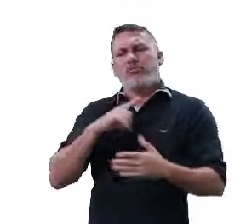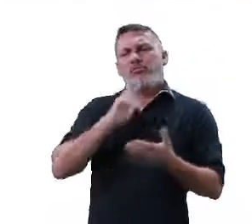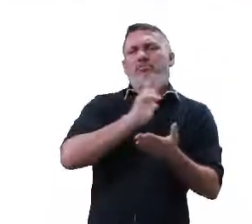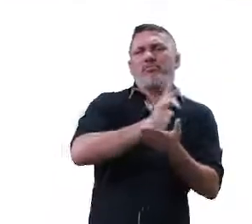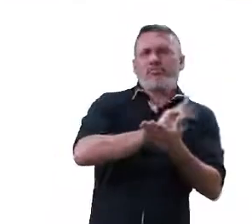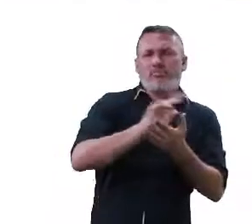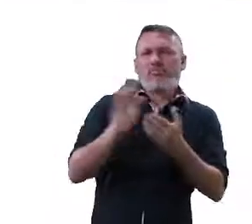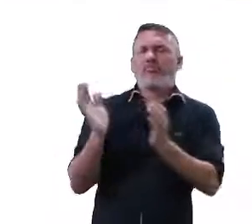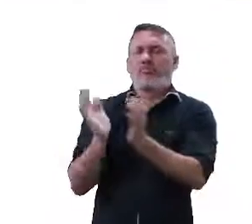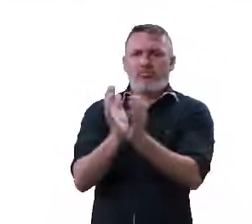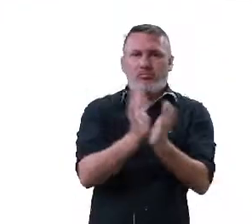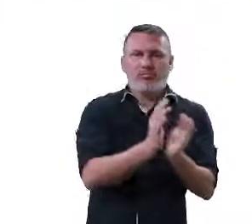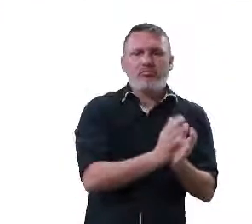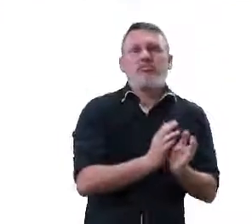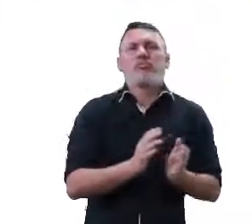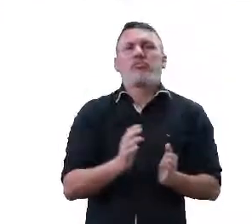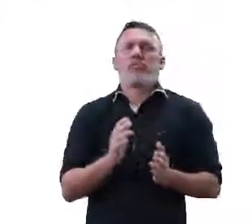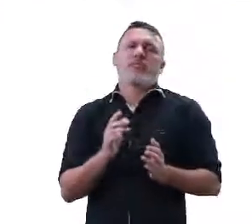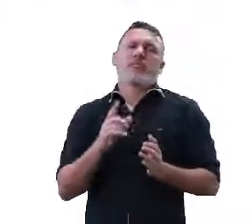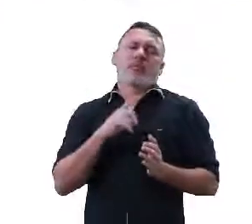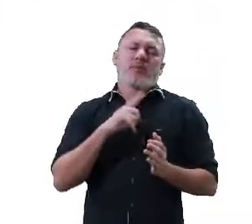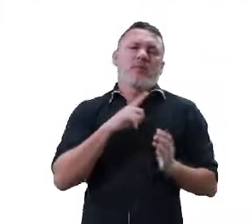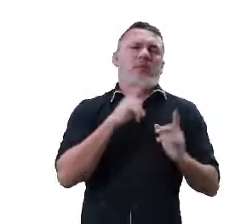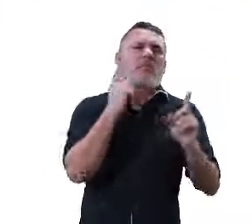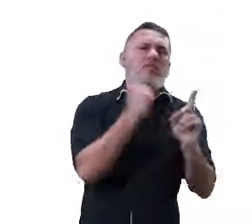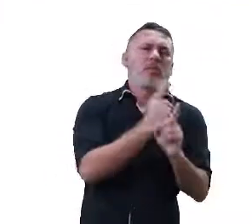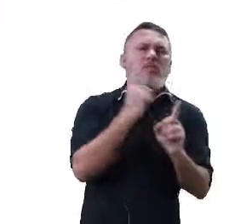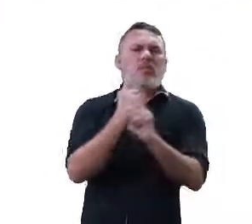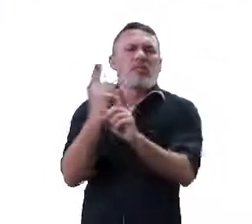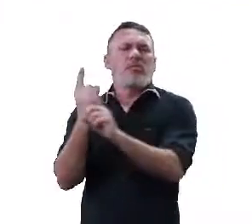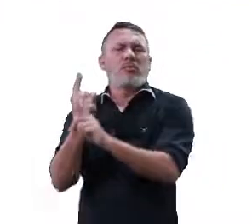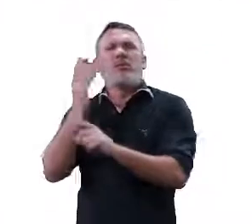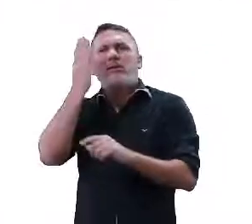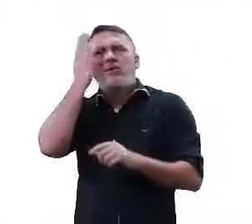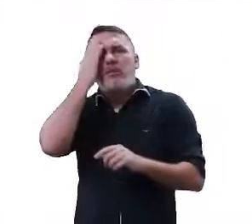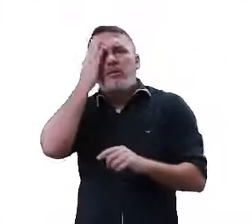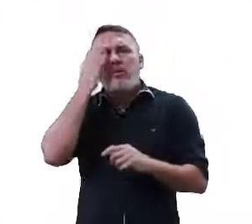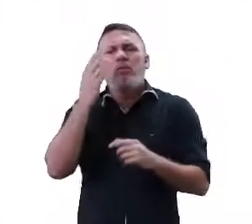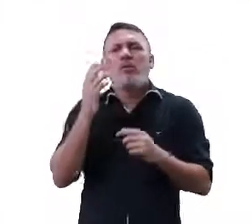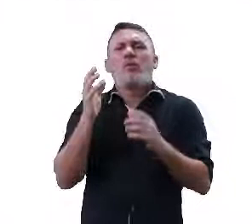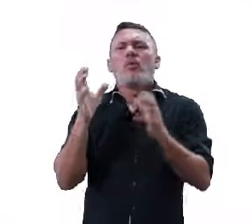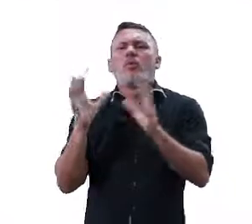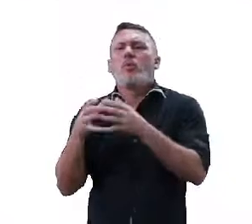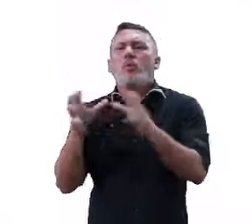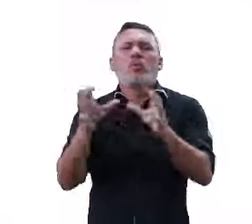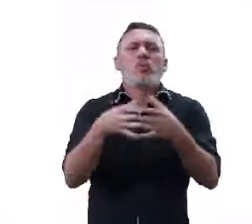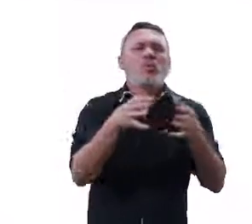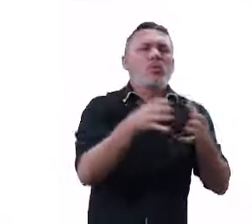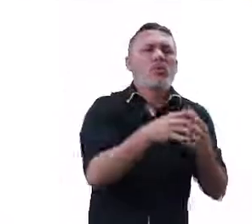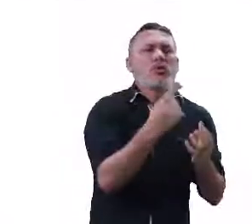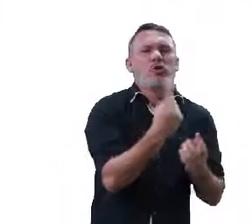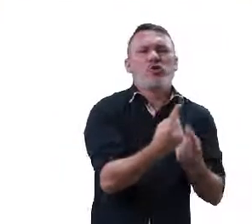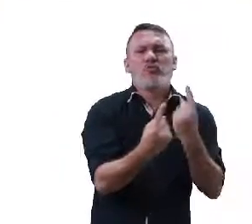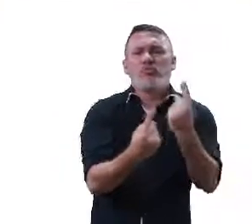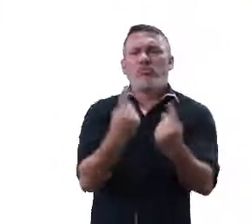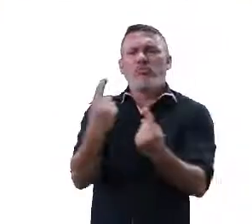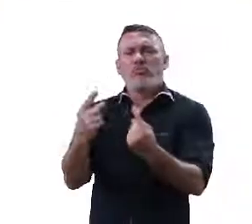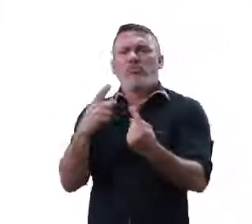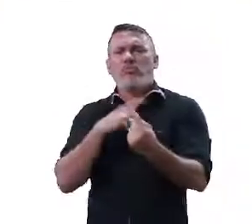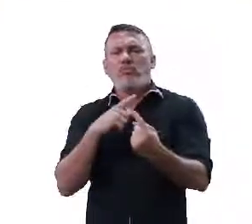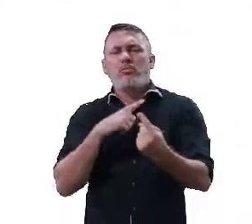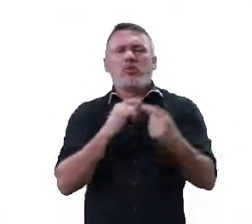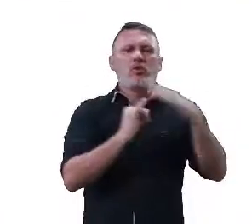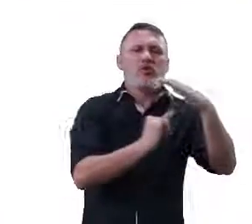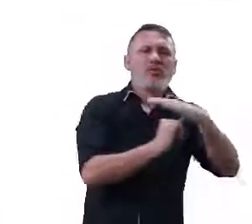E maiúsculo, né, que identifica um grupo de indivíduos, uma entidade